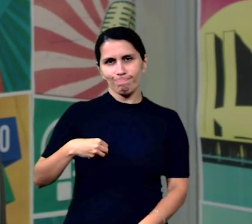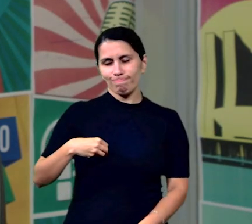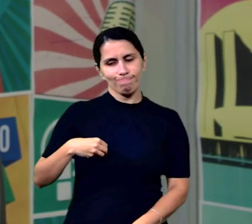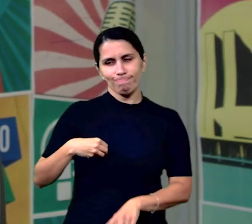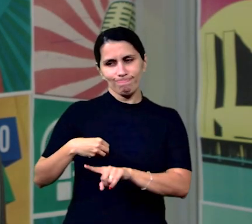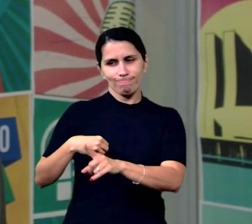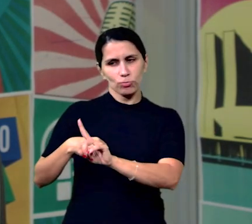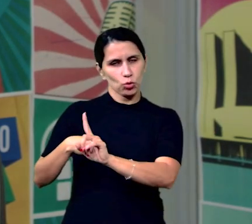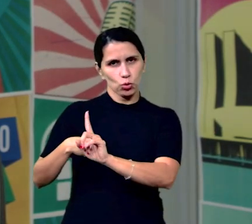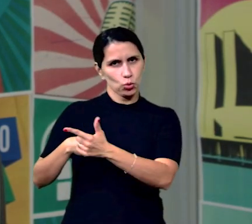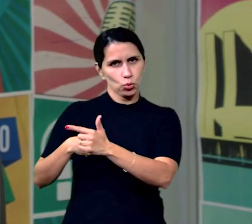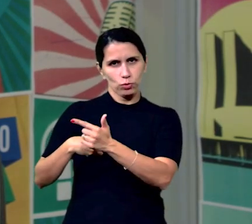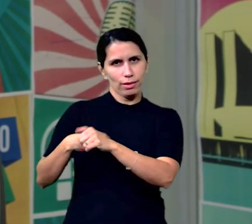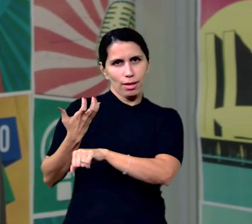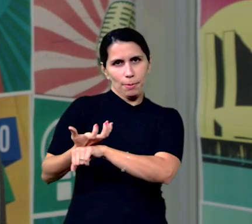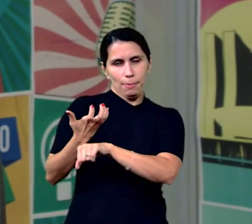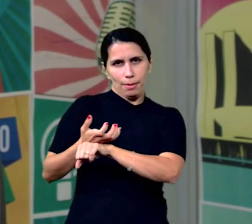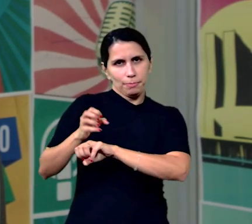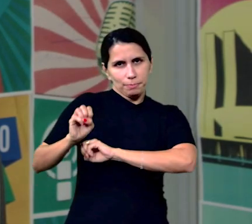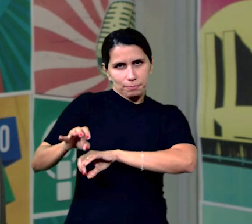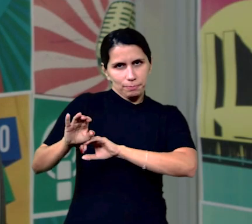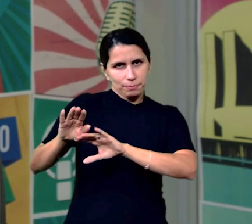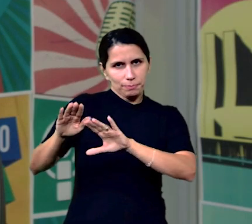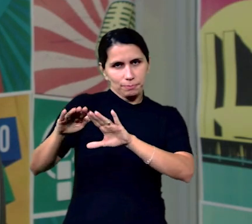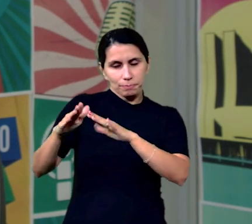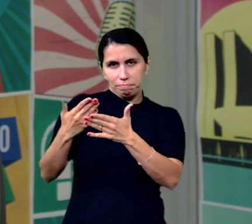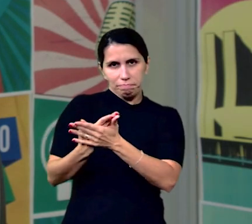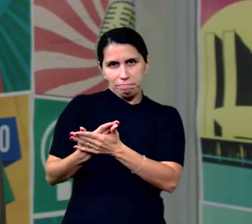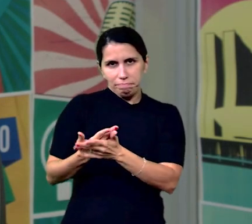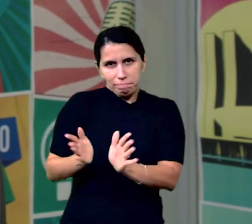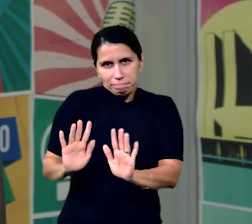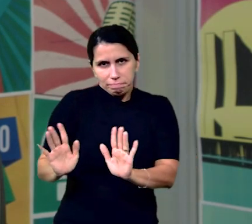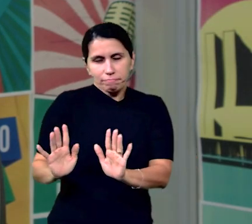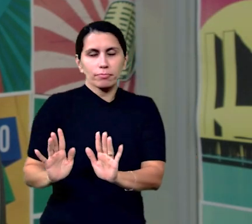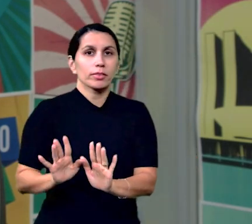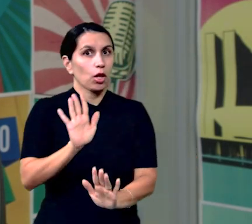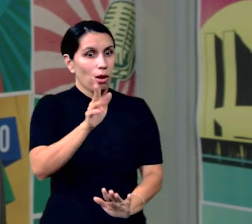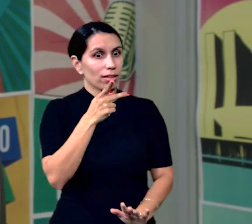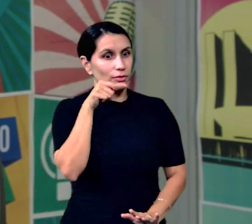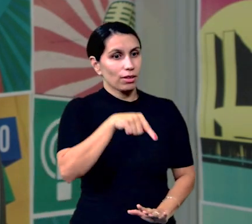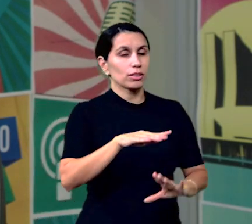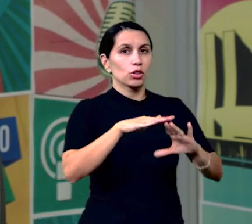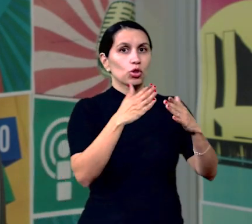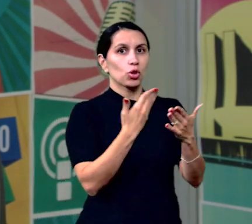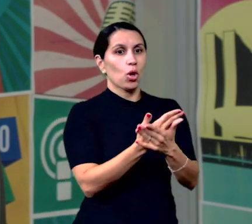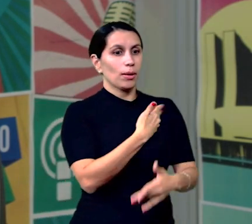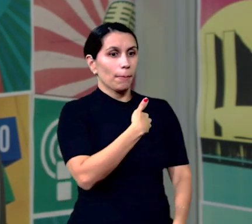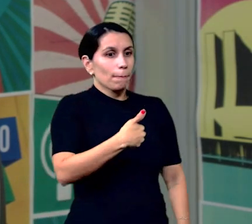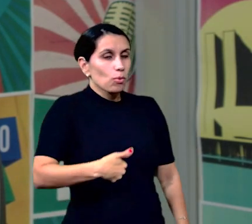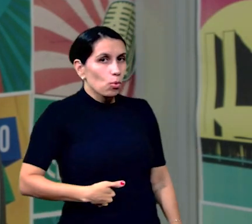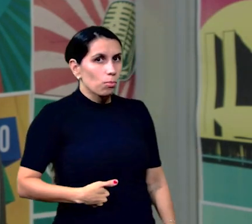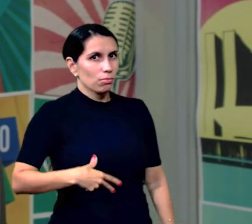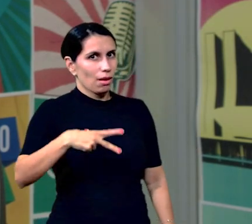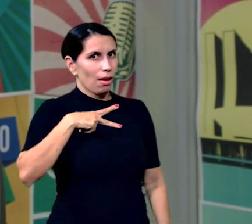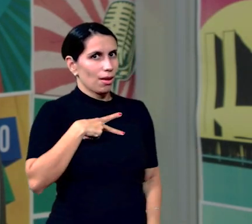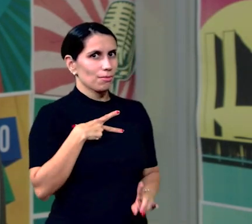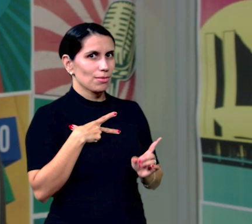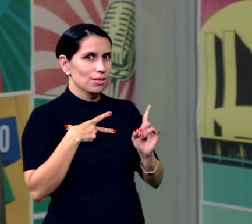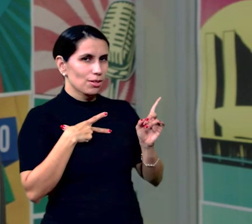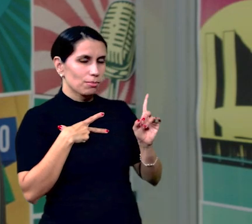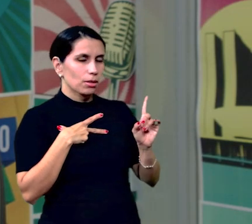esse ensino religioso, e aqui a gente está falando das escolas públicas, não é? A gente Uhum. não está falando de escolas particulares, e